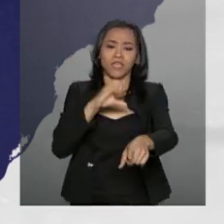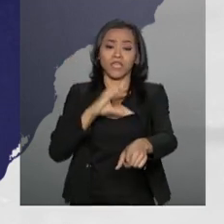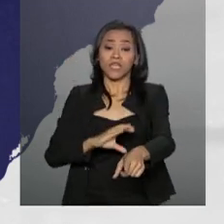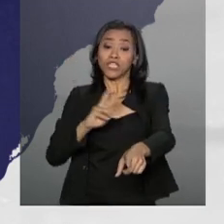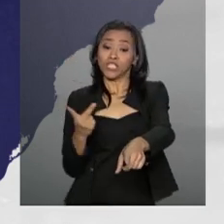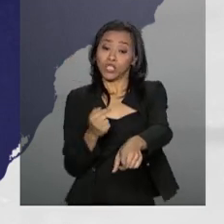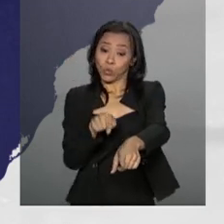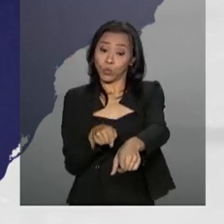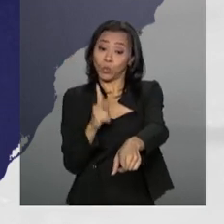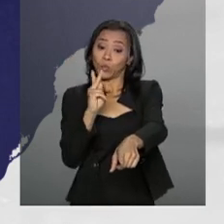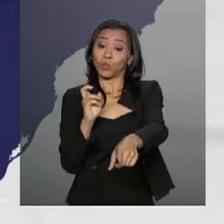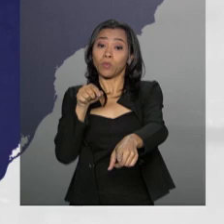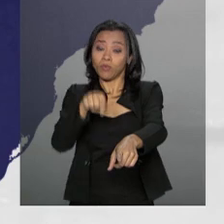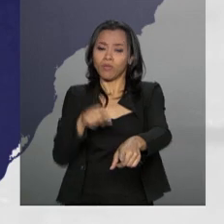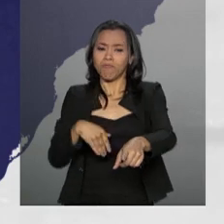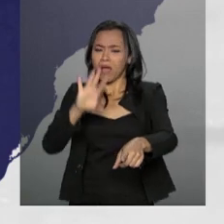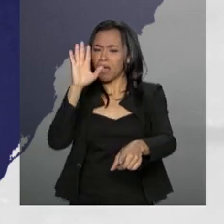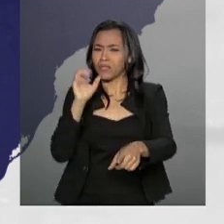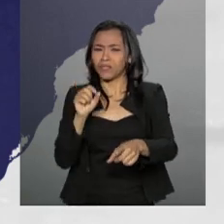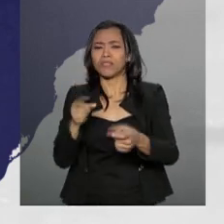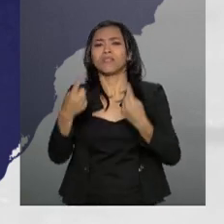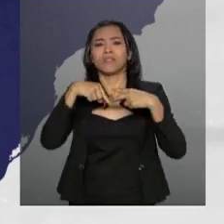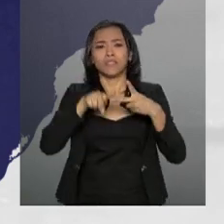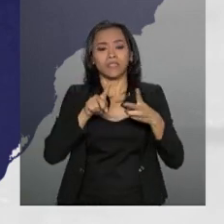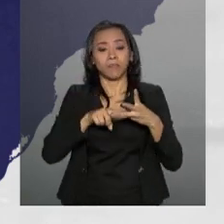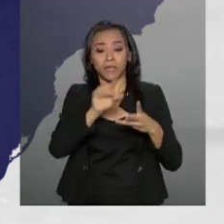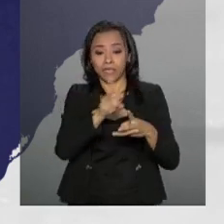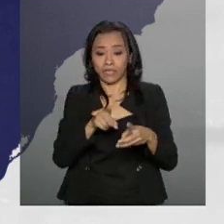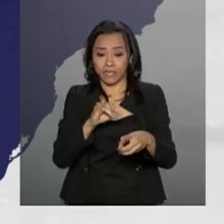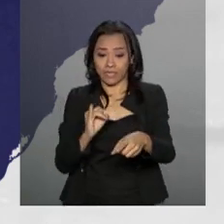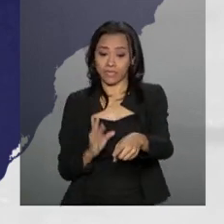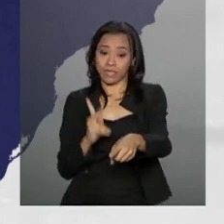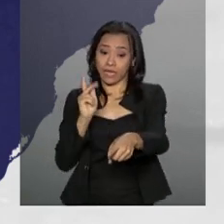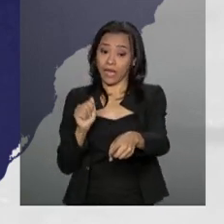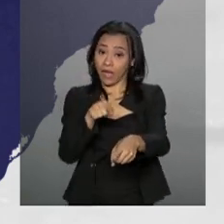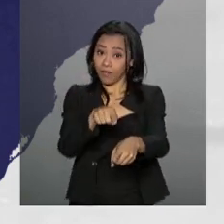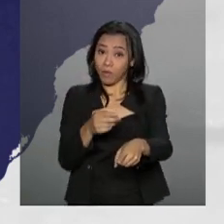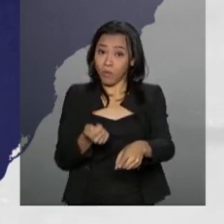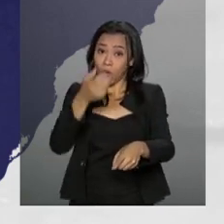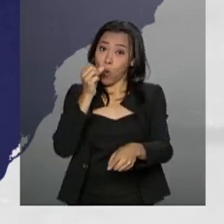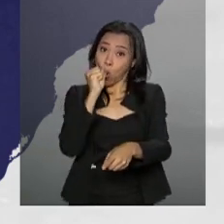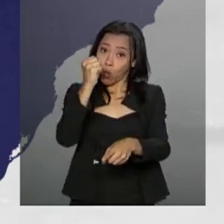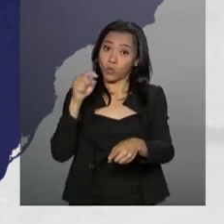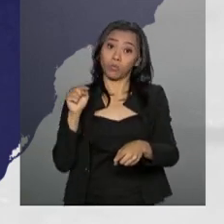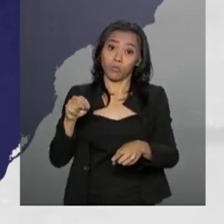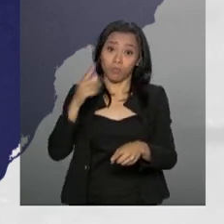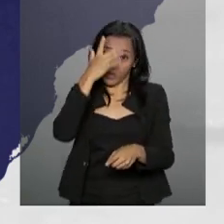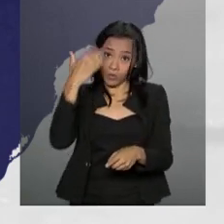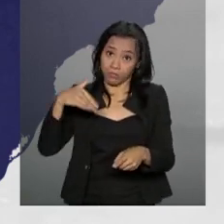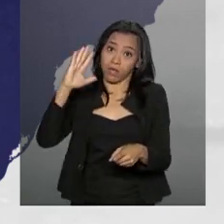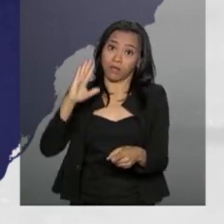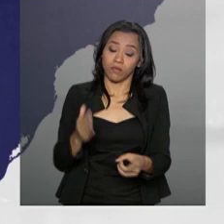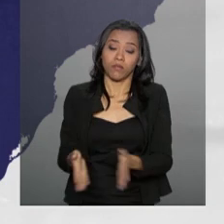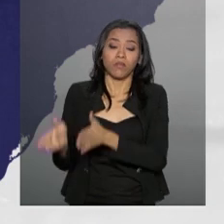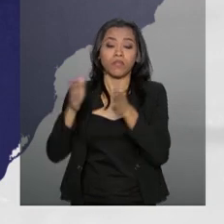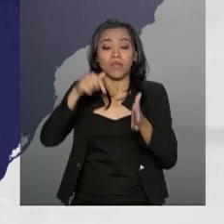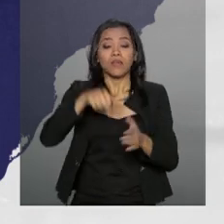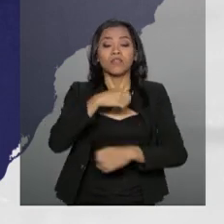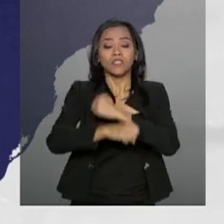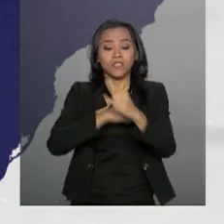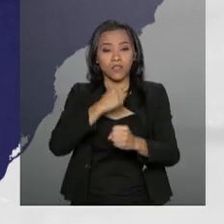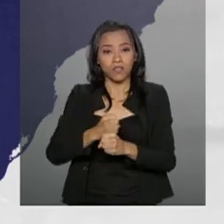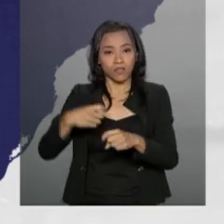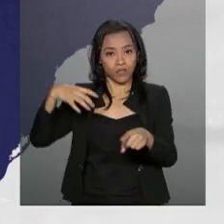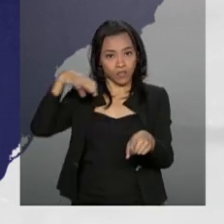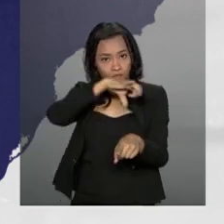84 mil casos e de zika cerca de 8 mil pessoas. Neste ano, 96%